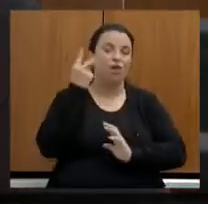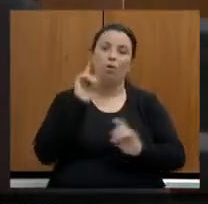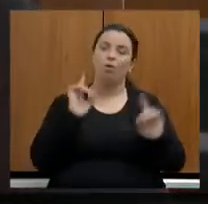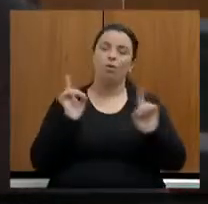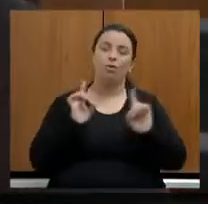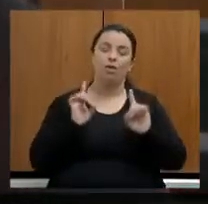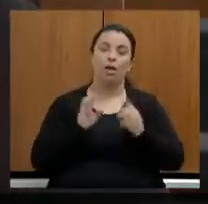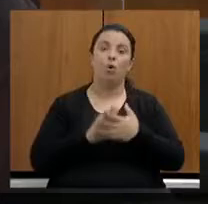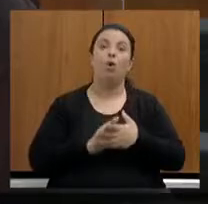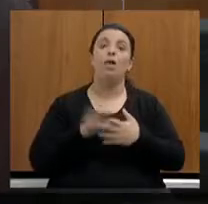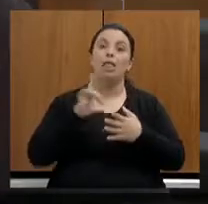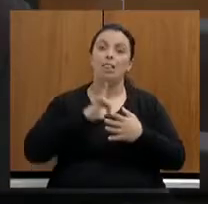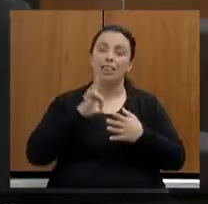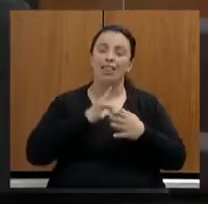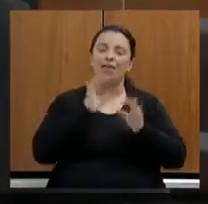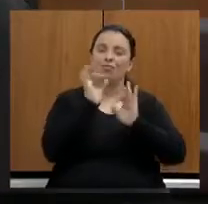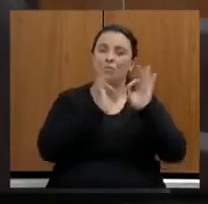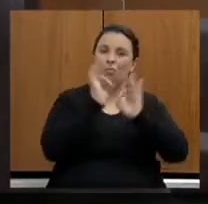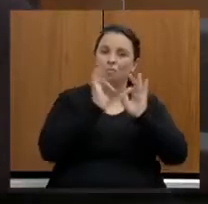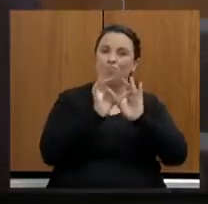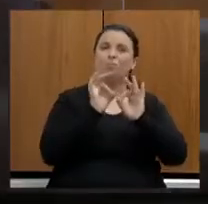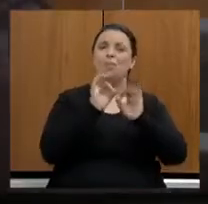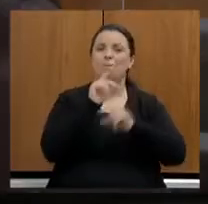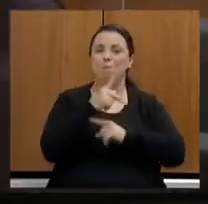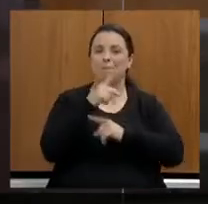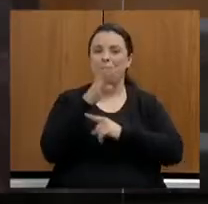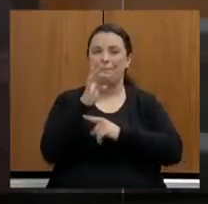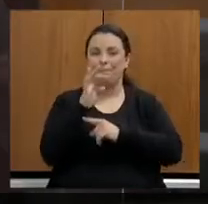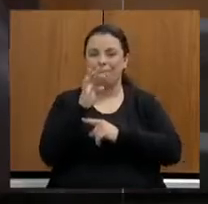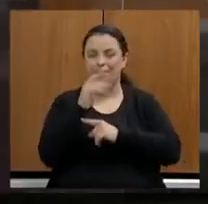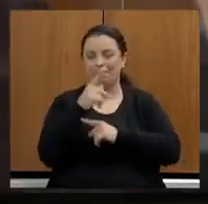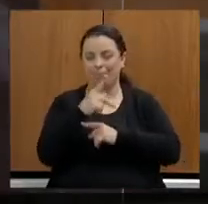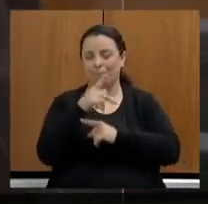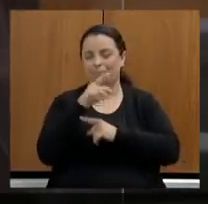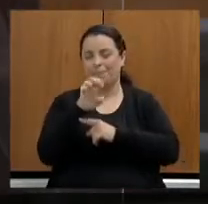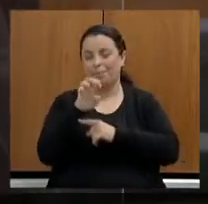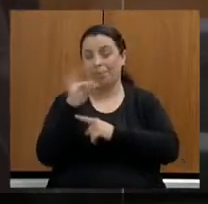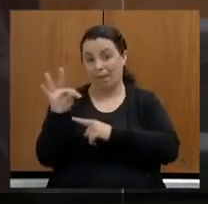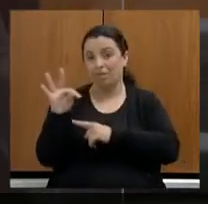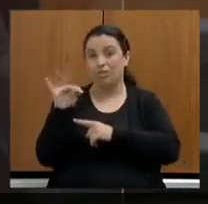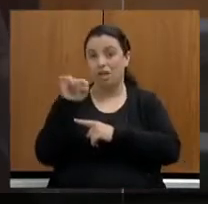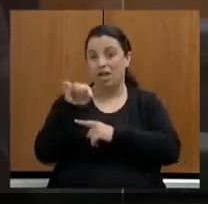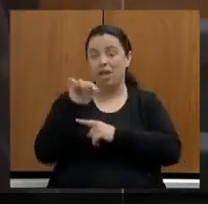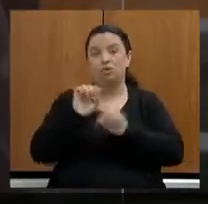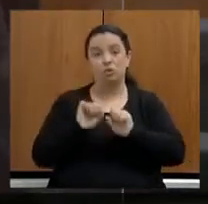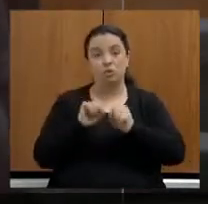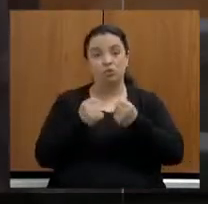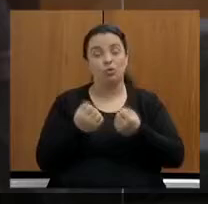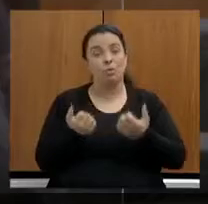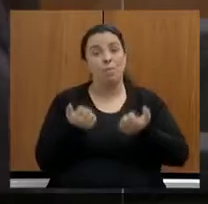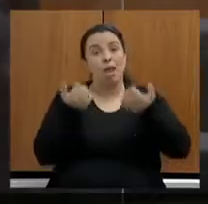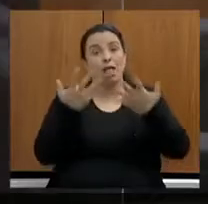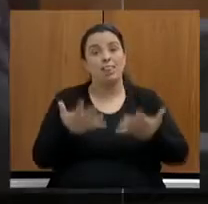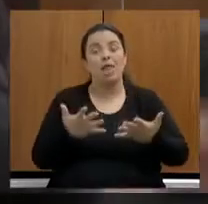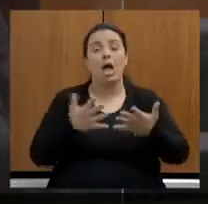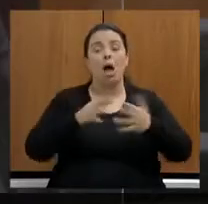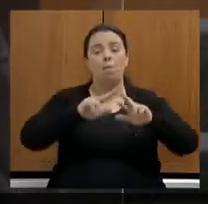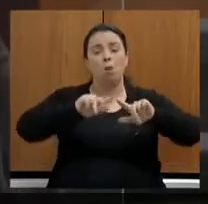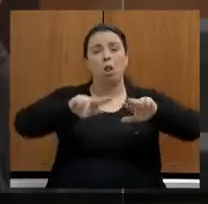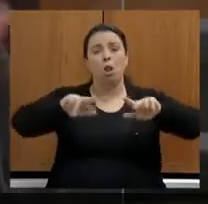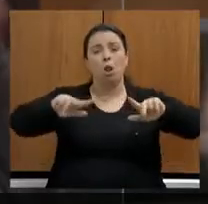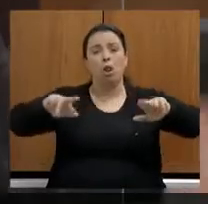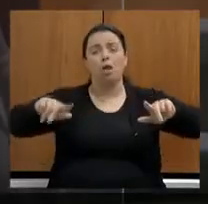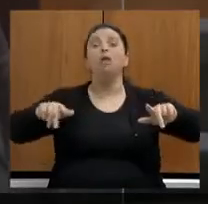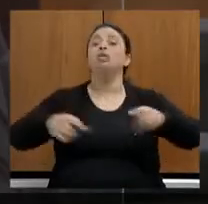construção dos planos de estudo tutorado no período de atividade remota foi esforço justamente para trazer esta e despolitizar